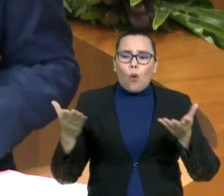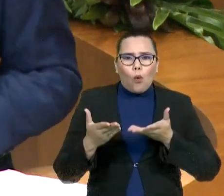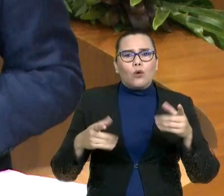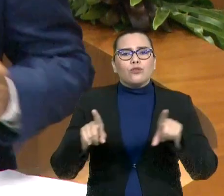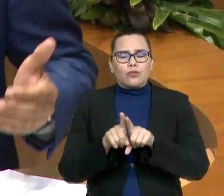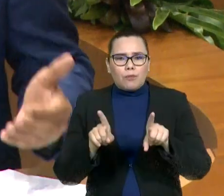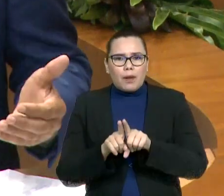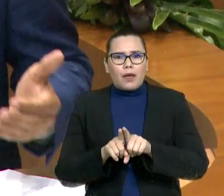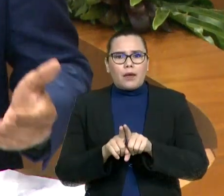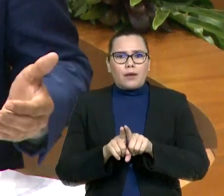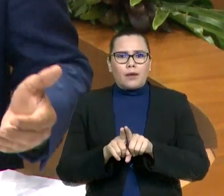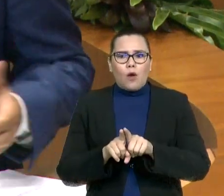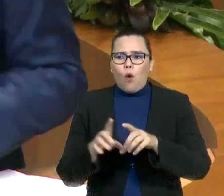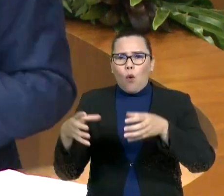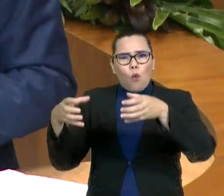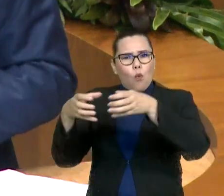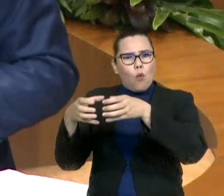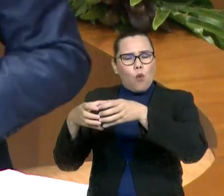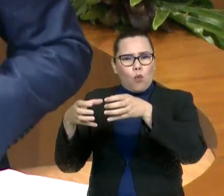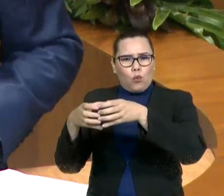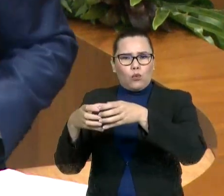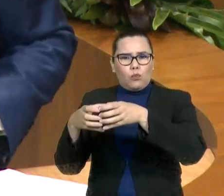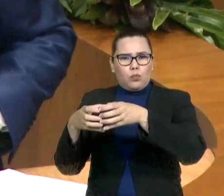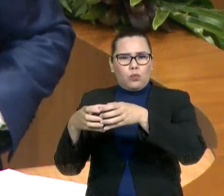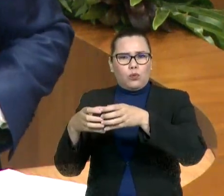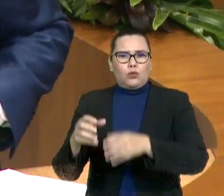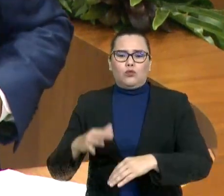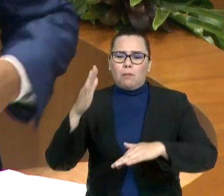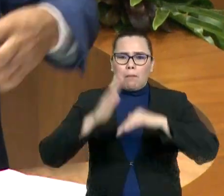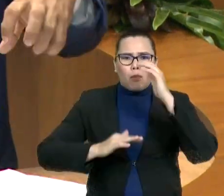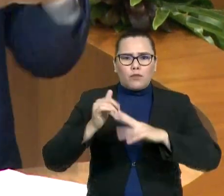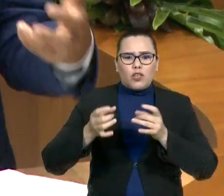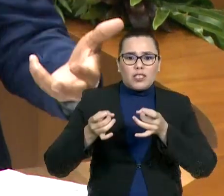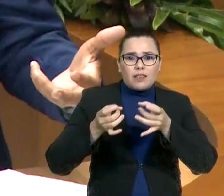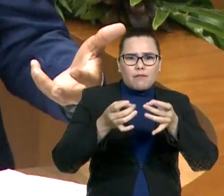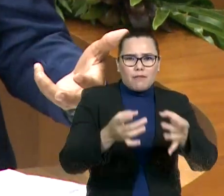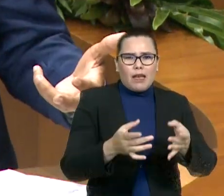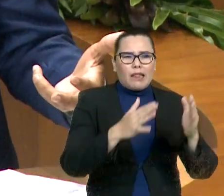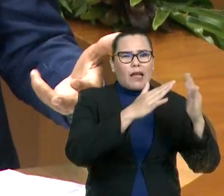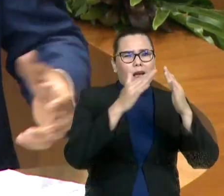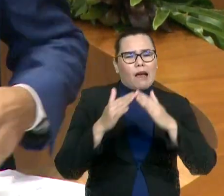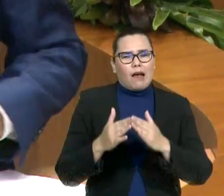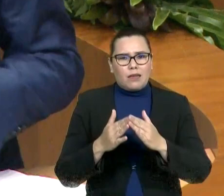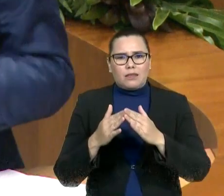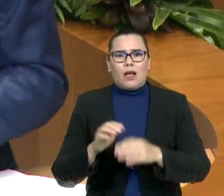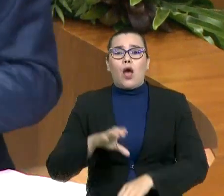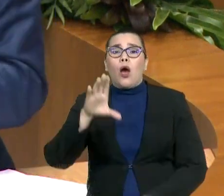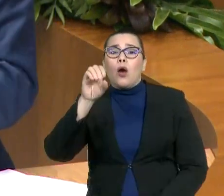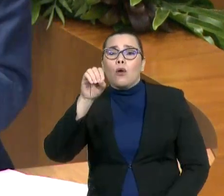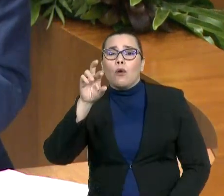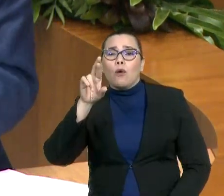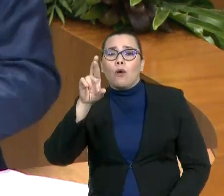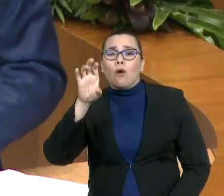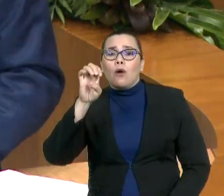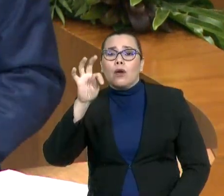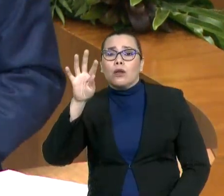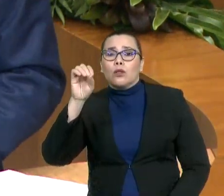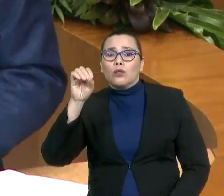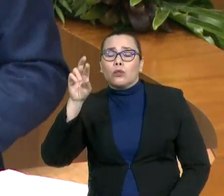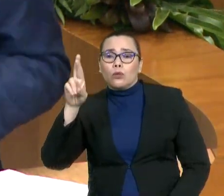de corretores de imóveis do Estado do Maranhão. Na reunião de ontem, muito produtiva, hoje melhor